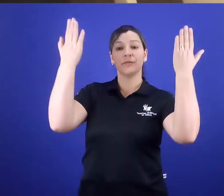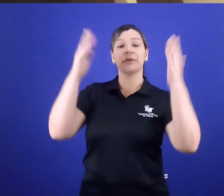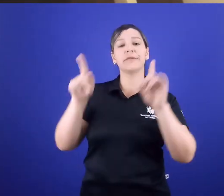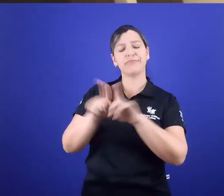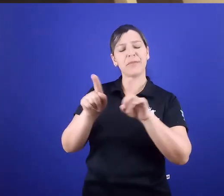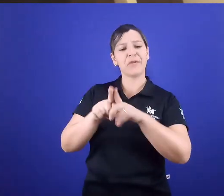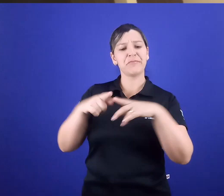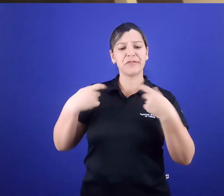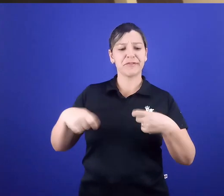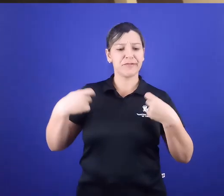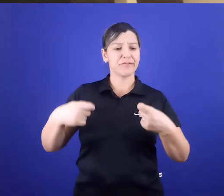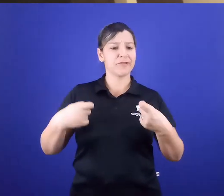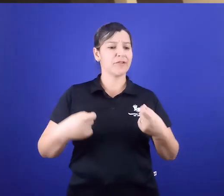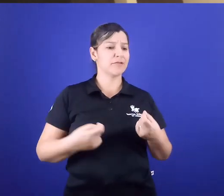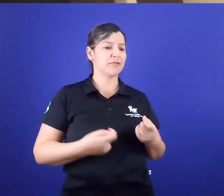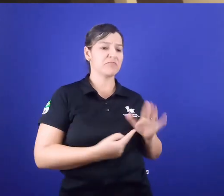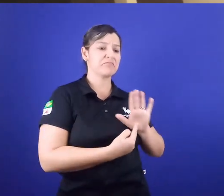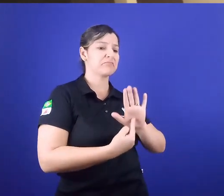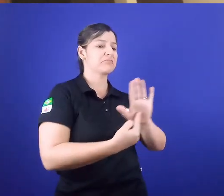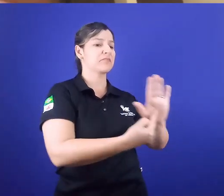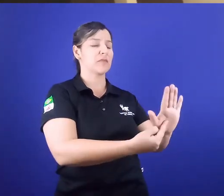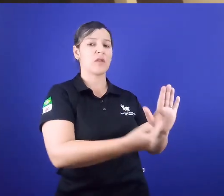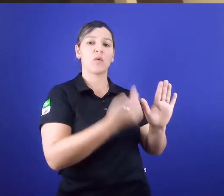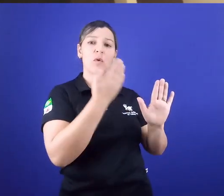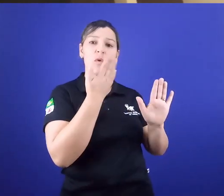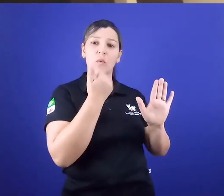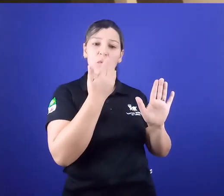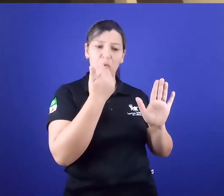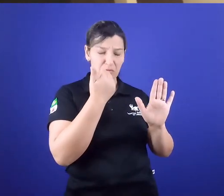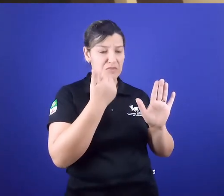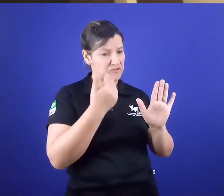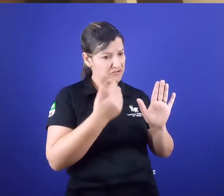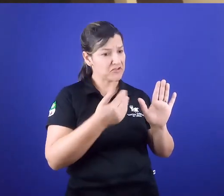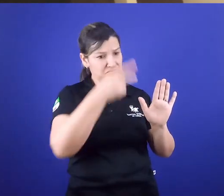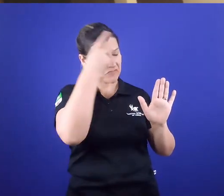de uma maneira diferente para o meu convidado. A própria bebida,